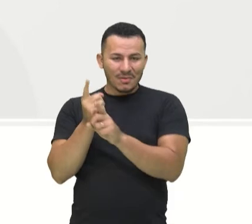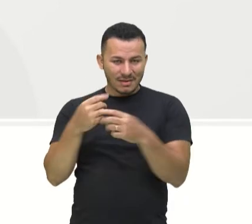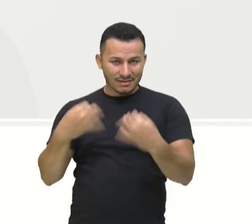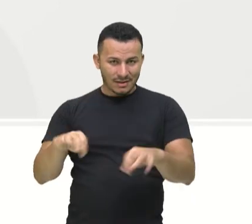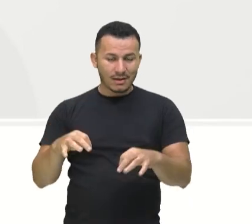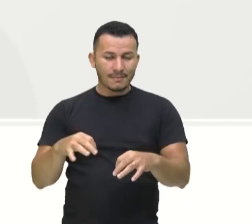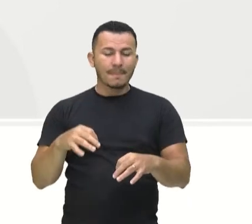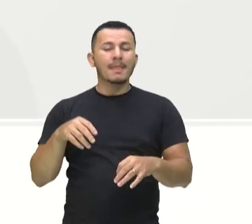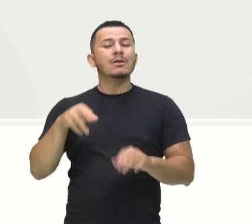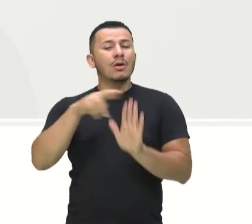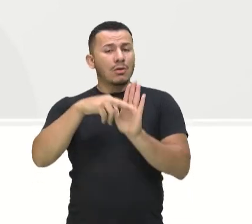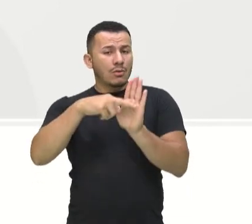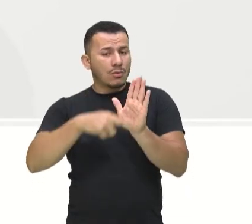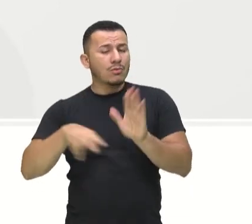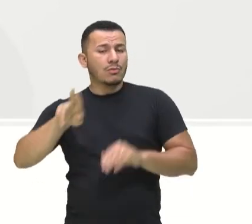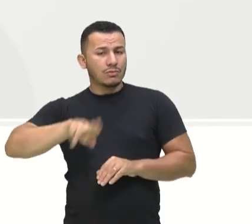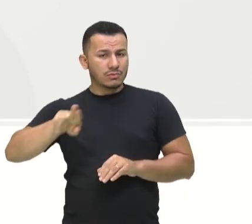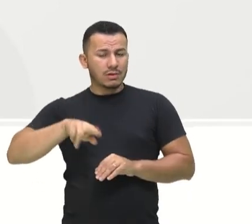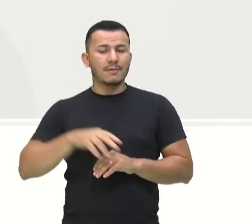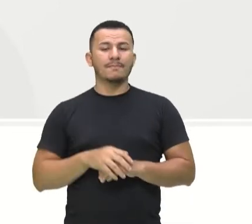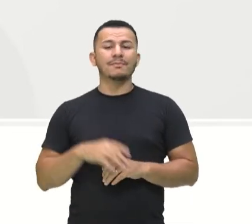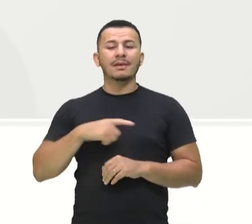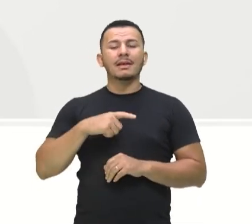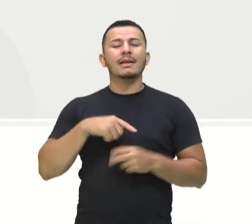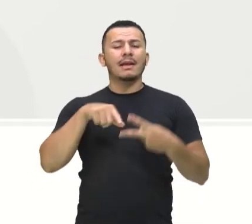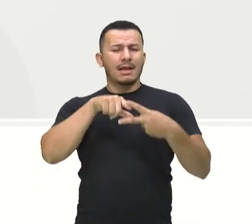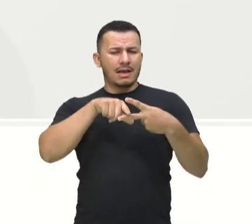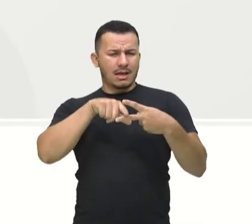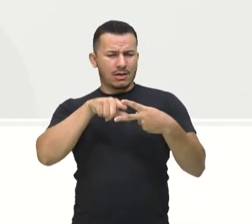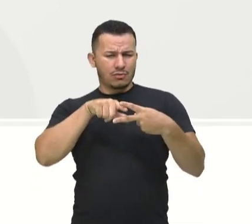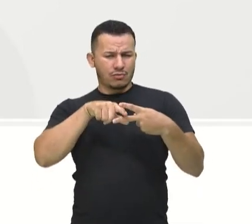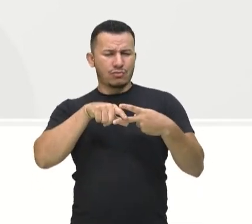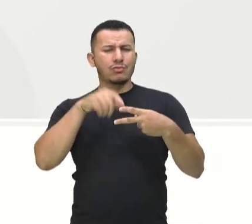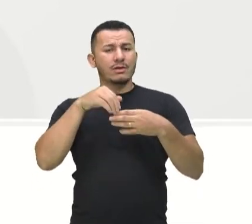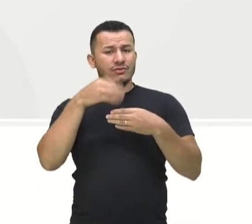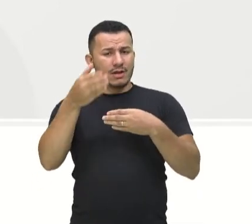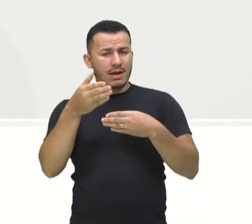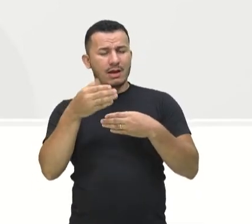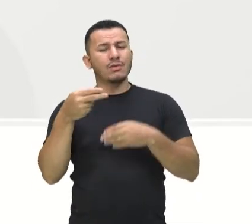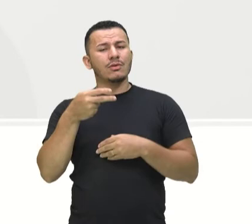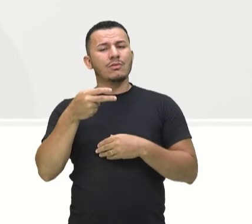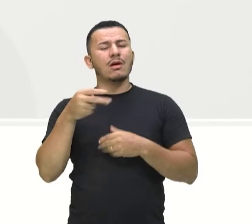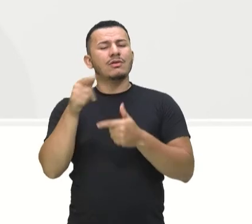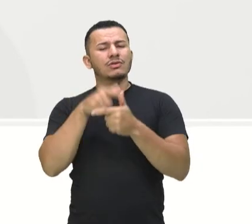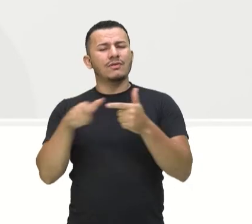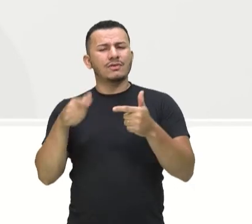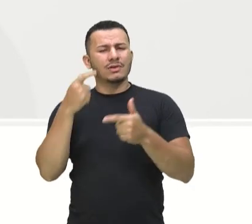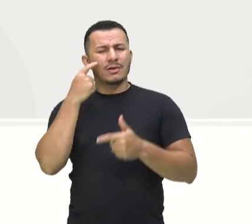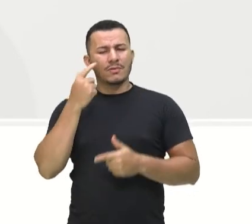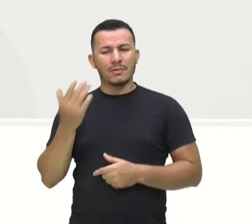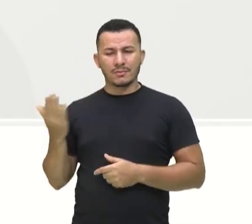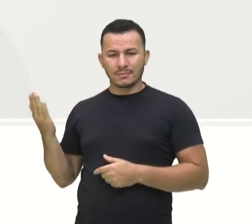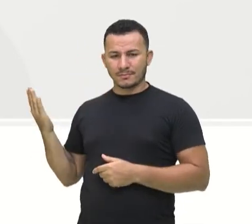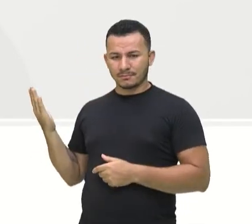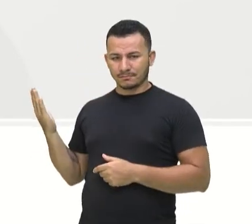só aplicar essa formulazinha. Ângulo externo igual a divisão aí de